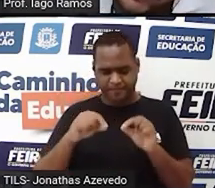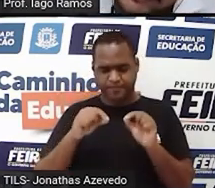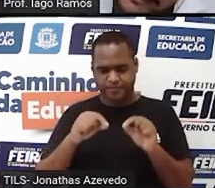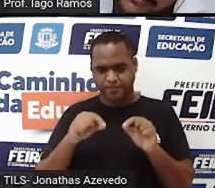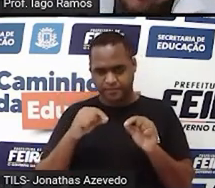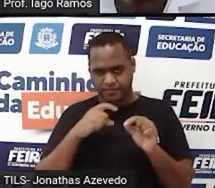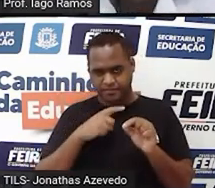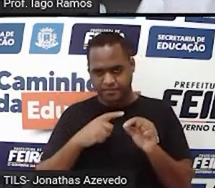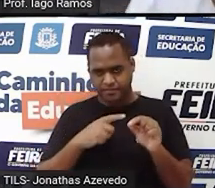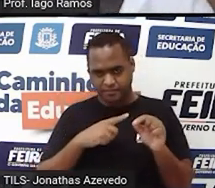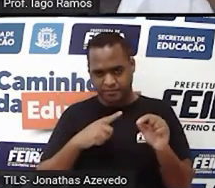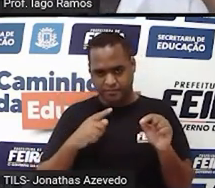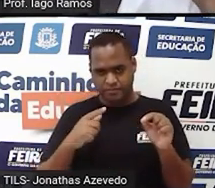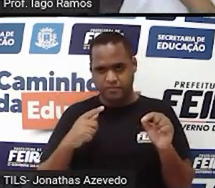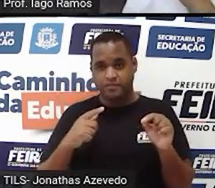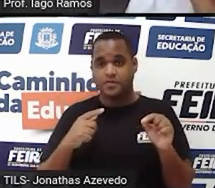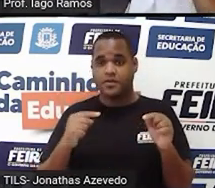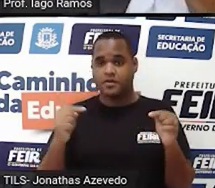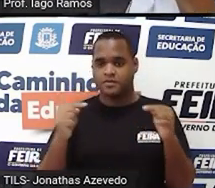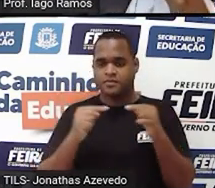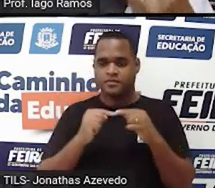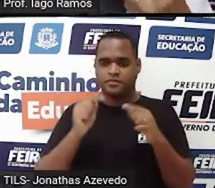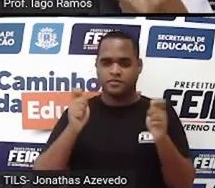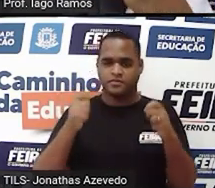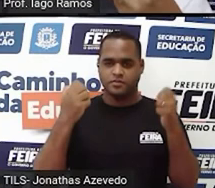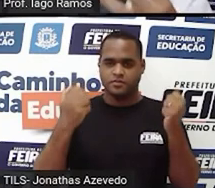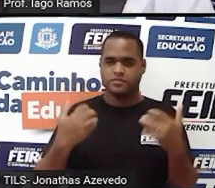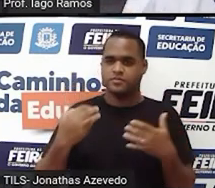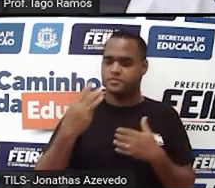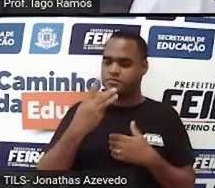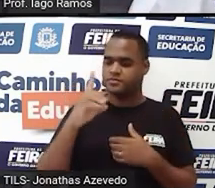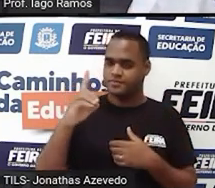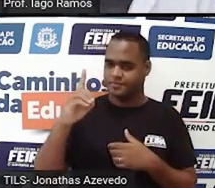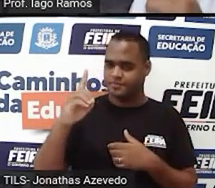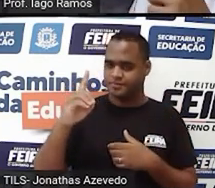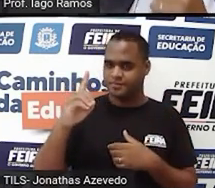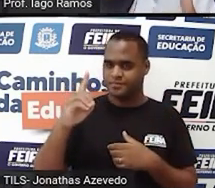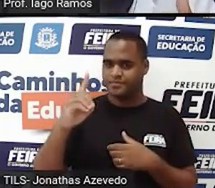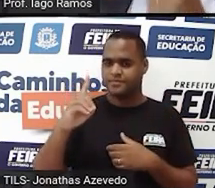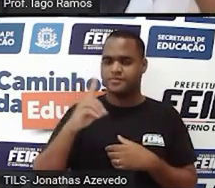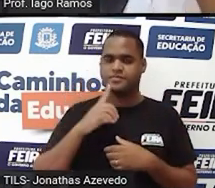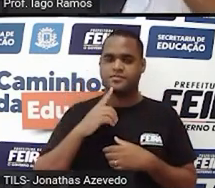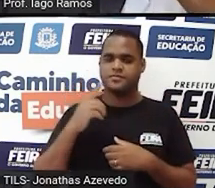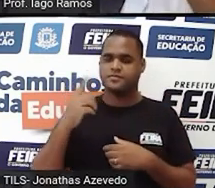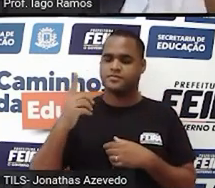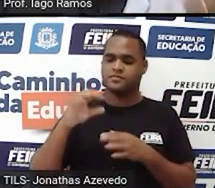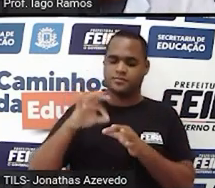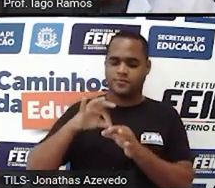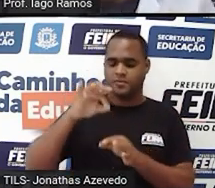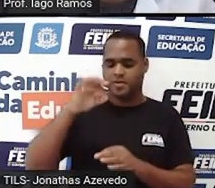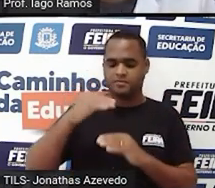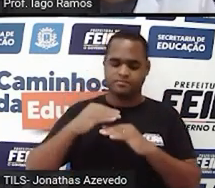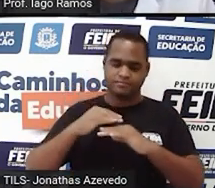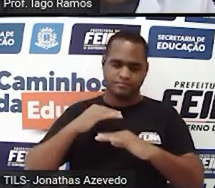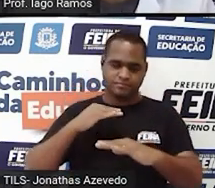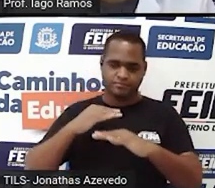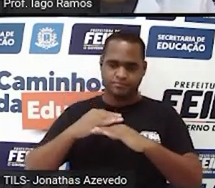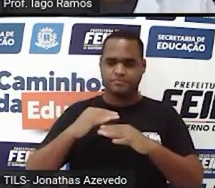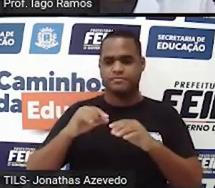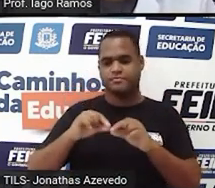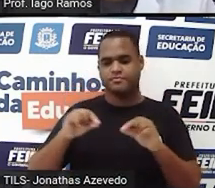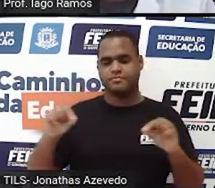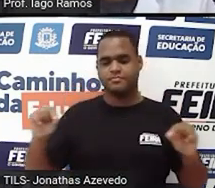tendo relação com cubo é porque o cubo tem três dimensões comprimento altura e